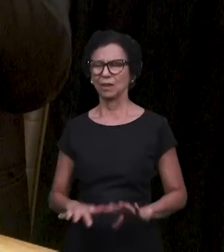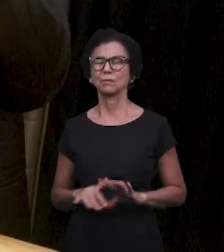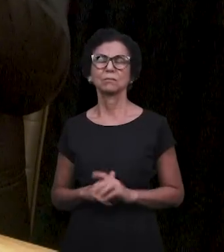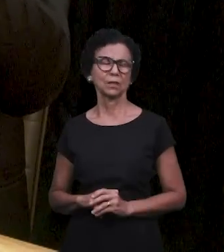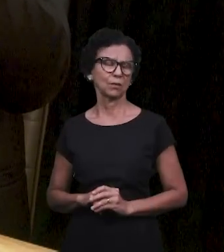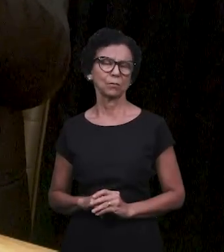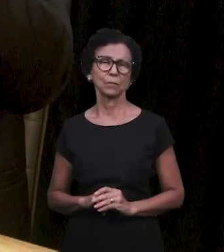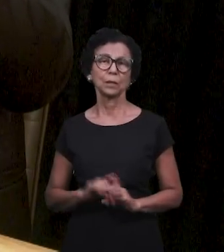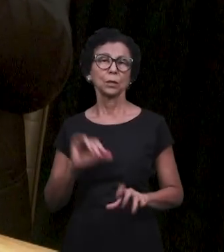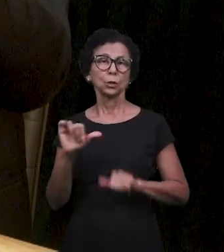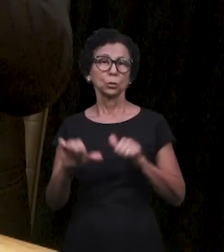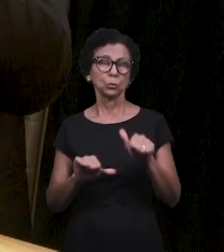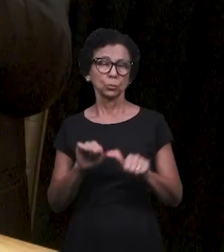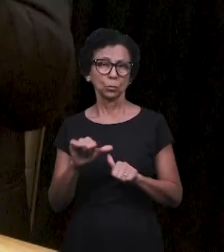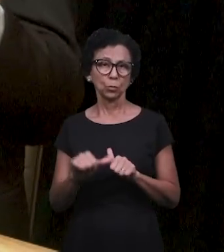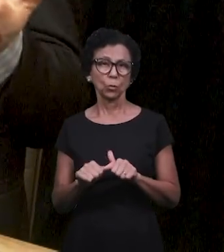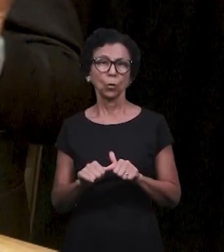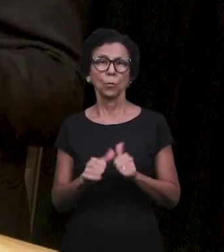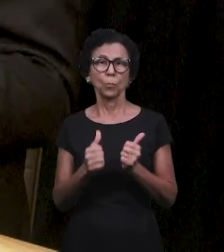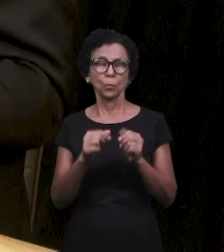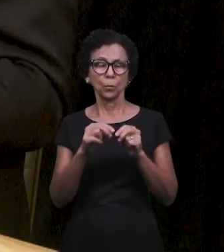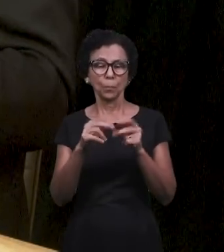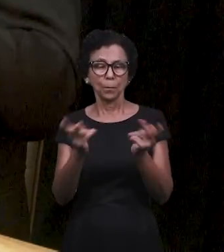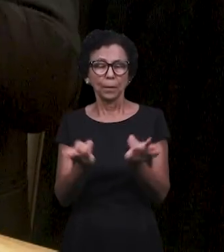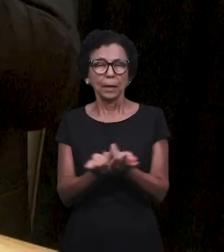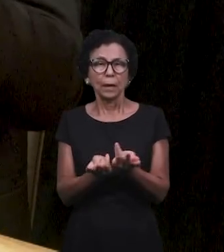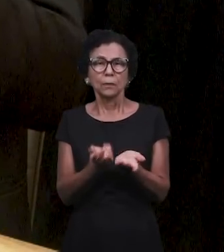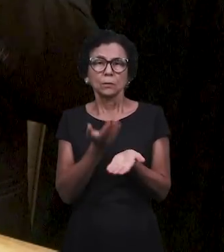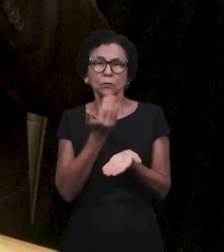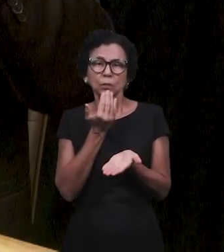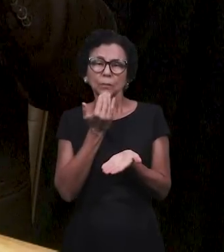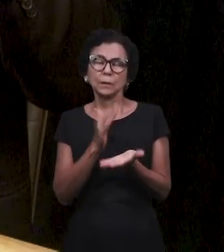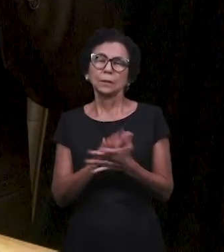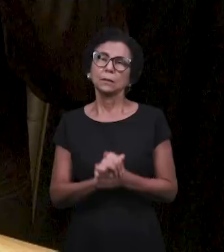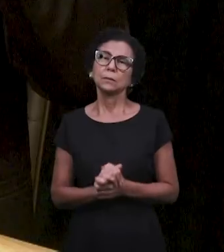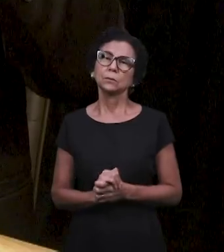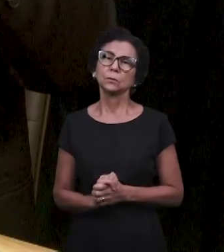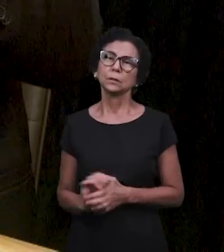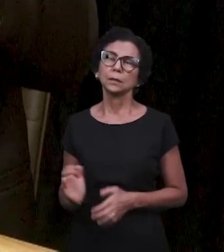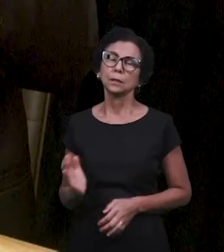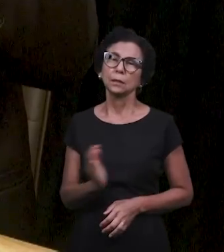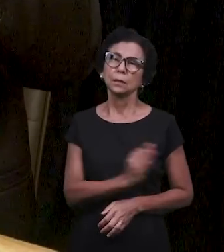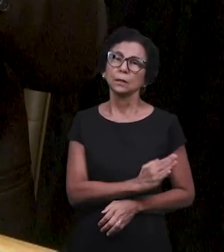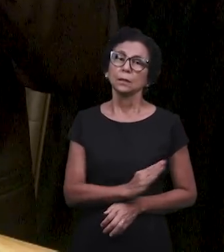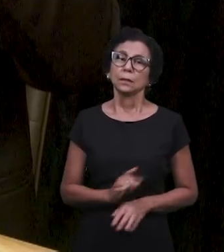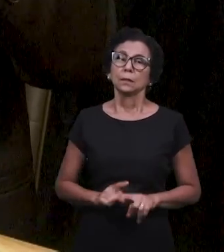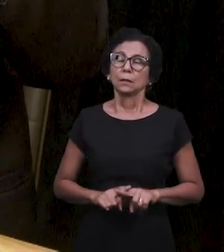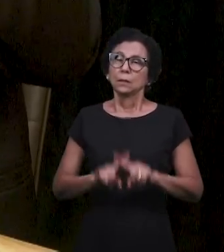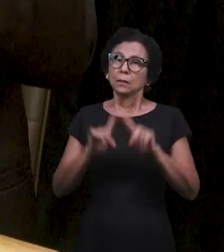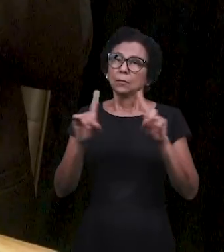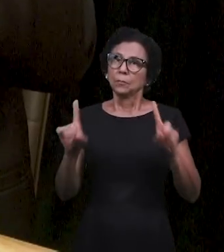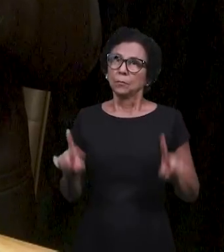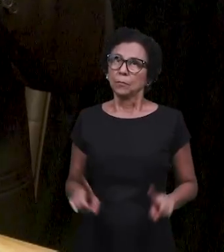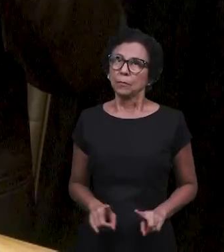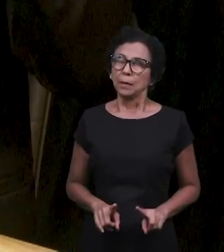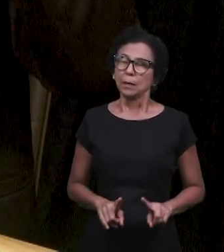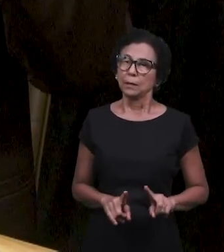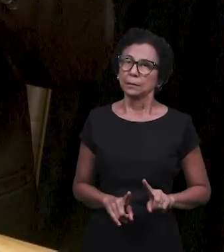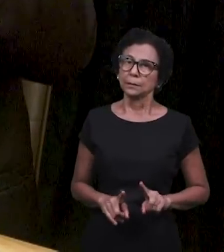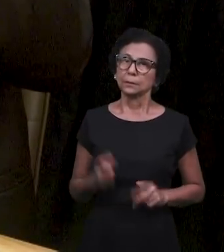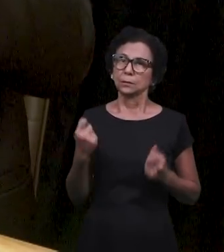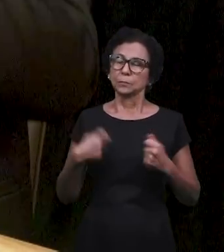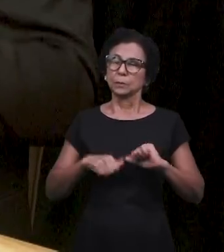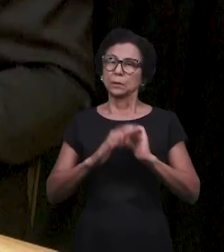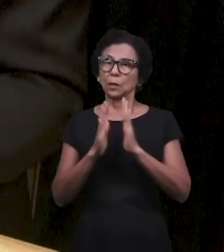O segurar as mãos ali, né? Fala da oração, né? Fala da oração para que a mão esteja estendida, para que a